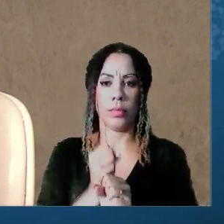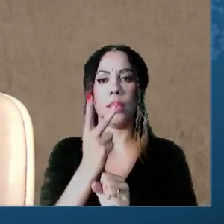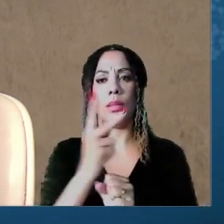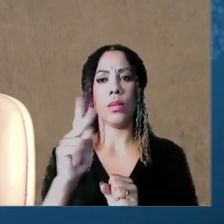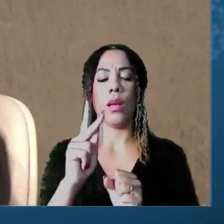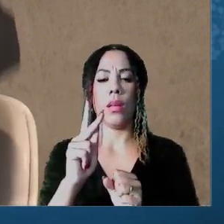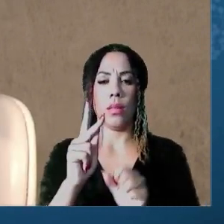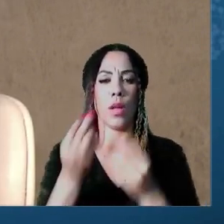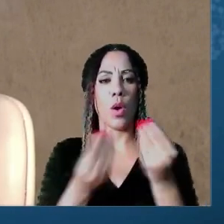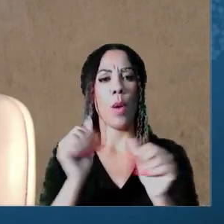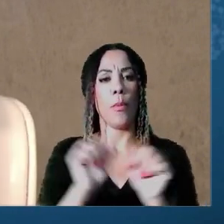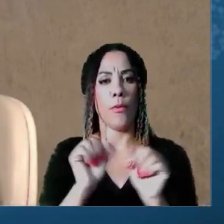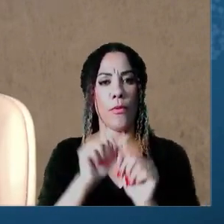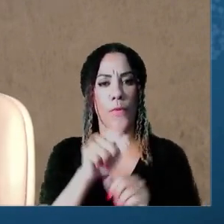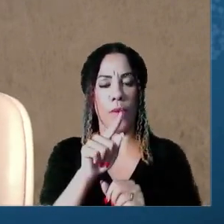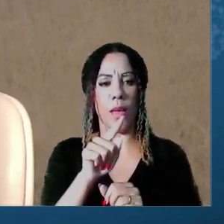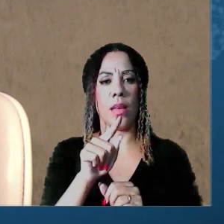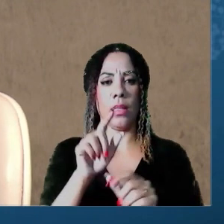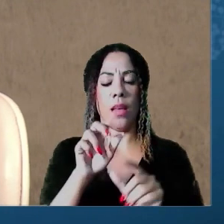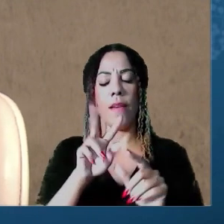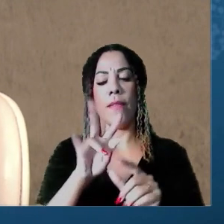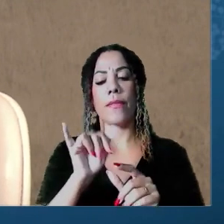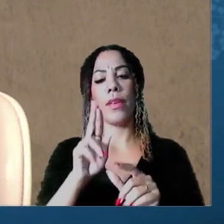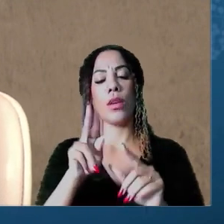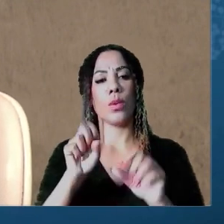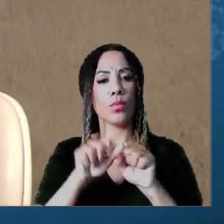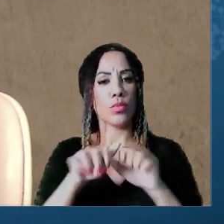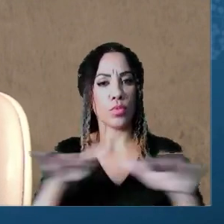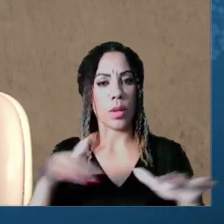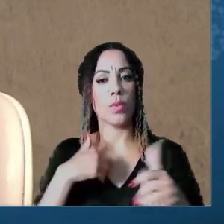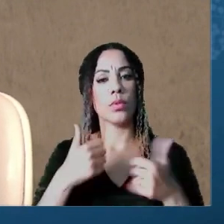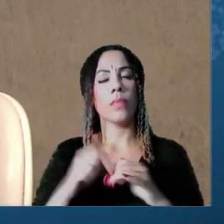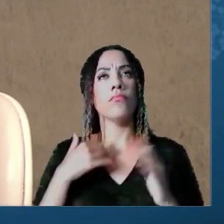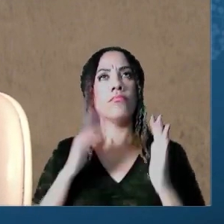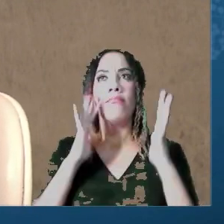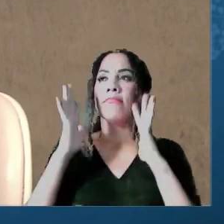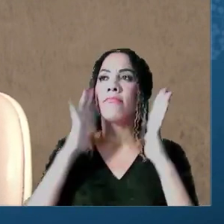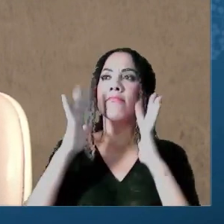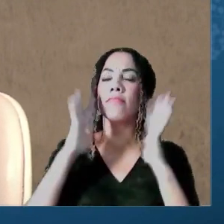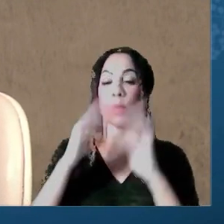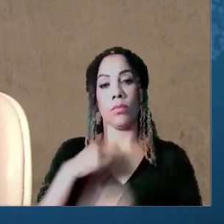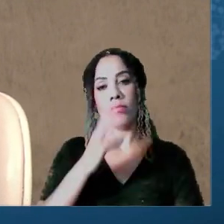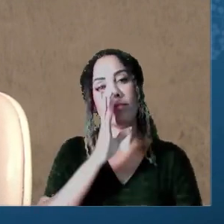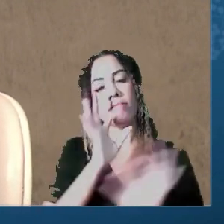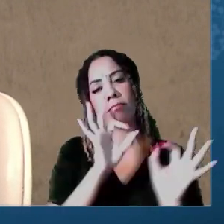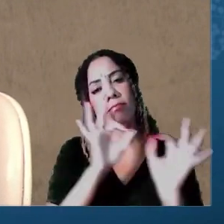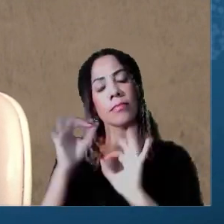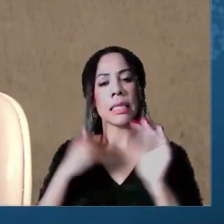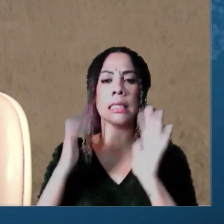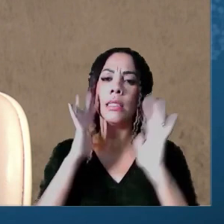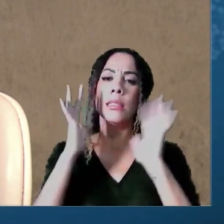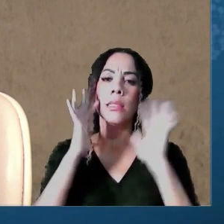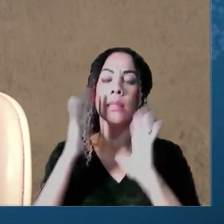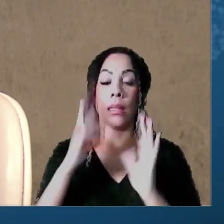da plataforma de vírus vetoriais. Eu estava me perguntando aqui, ao assistir a sua palestra,